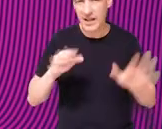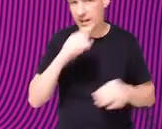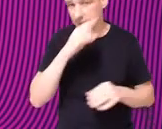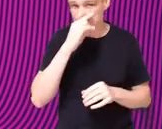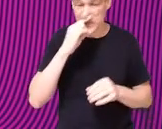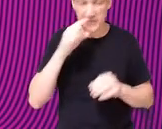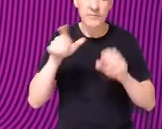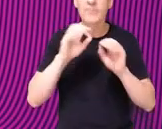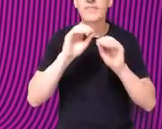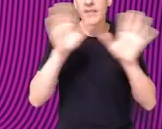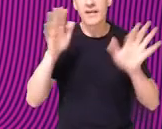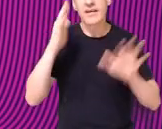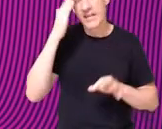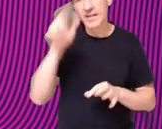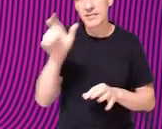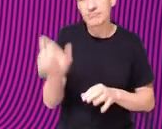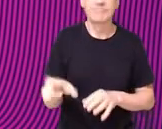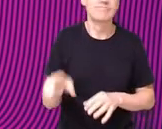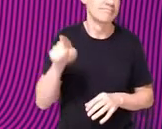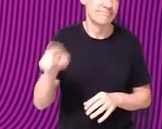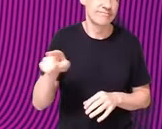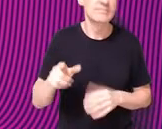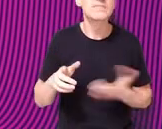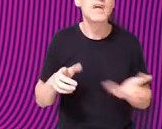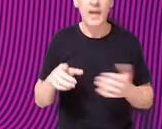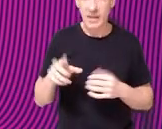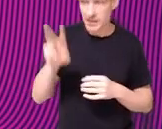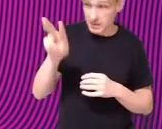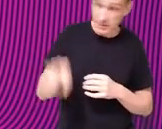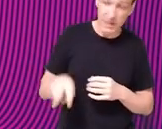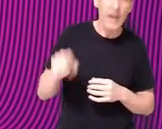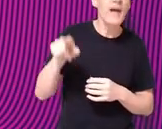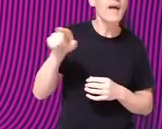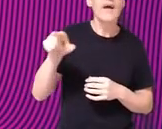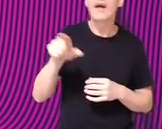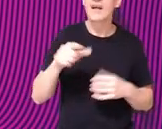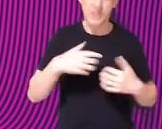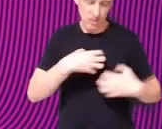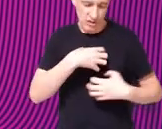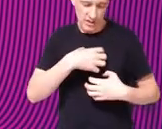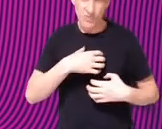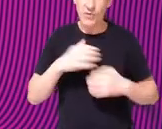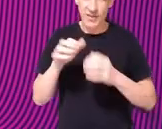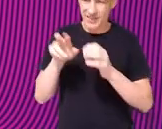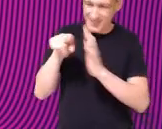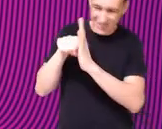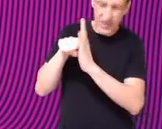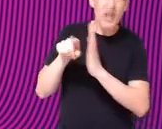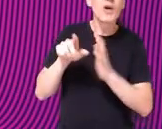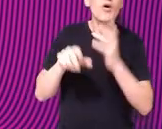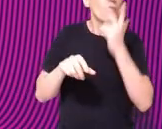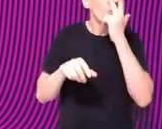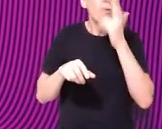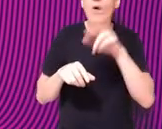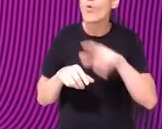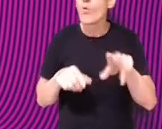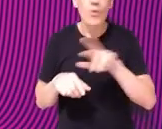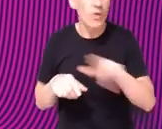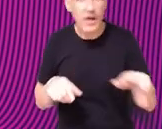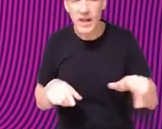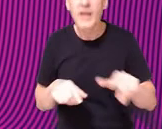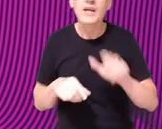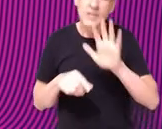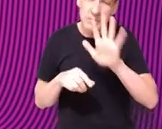recursos. Ela não tinha um fenótipo de hipertrófica, mas o estudo genético ajudou a tomar medidas